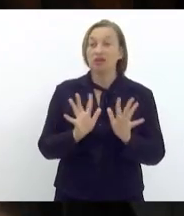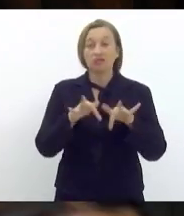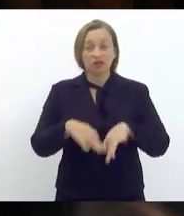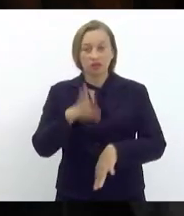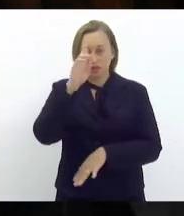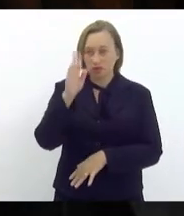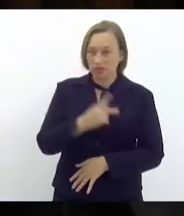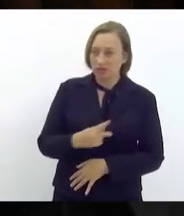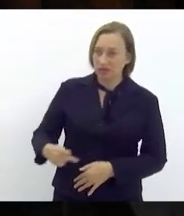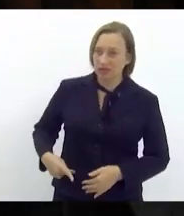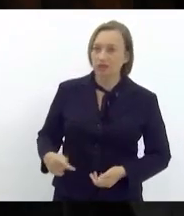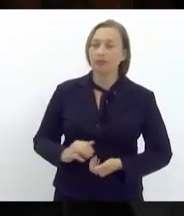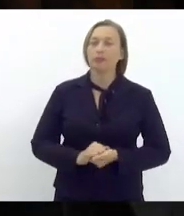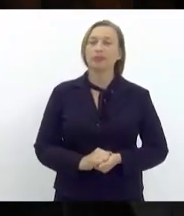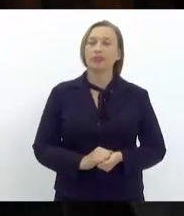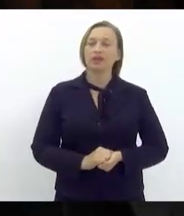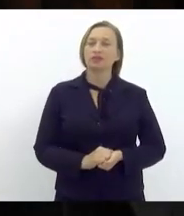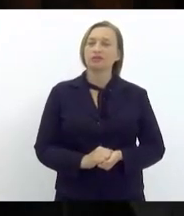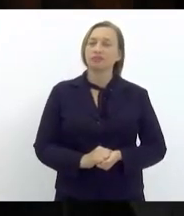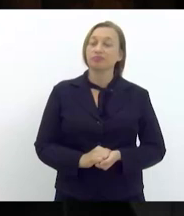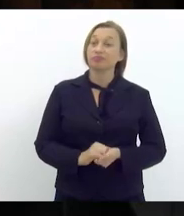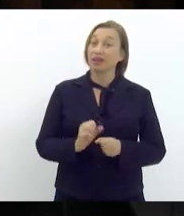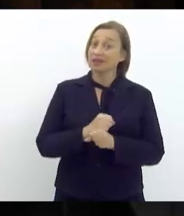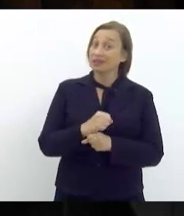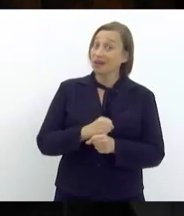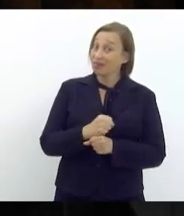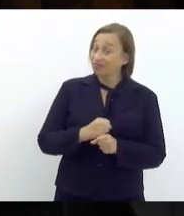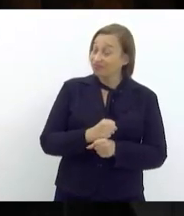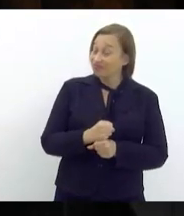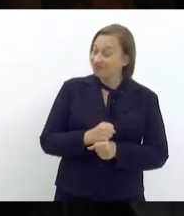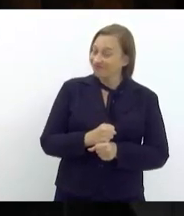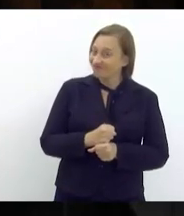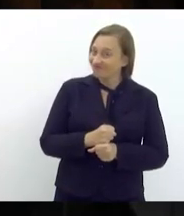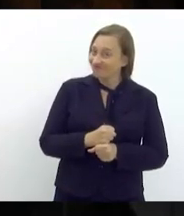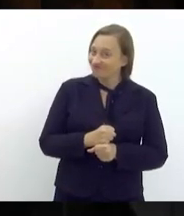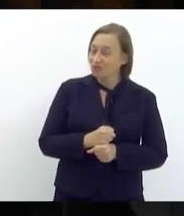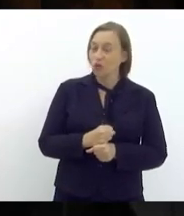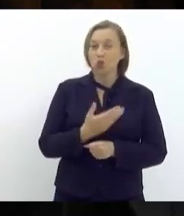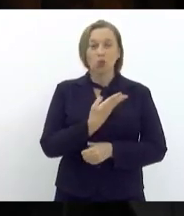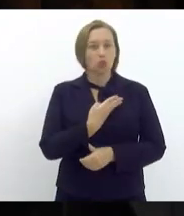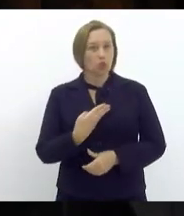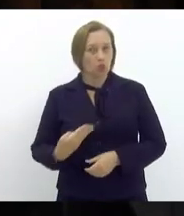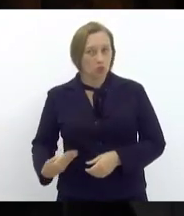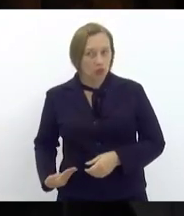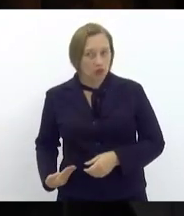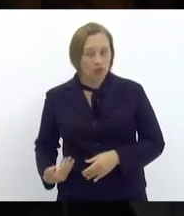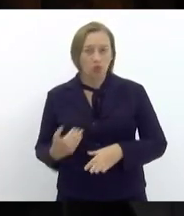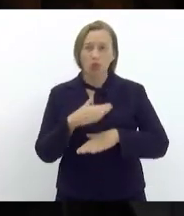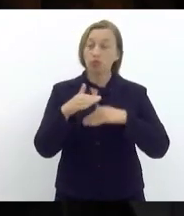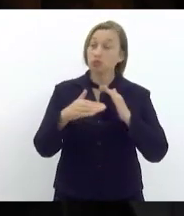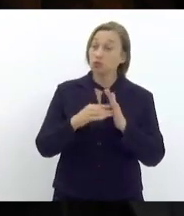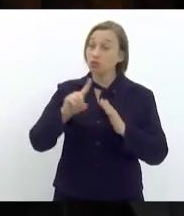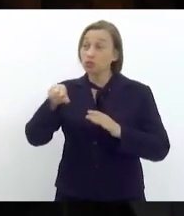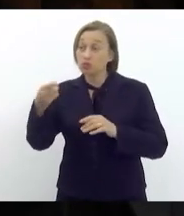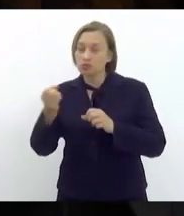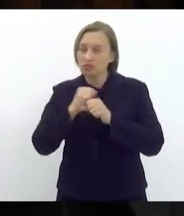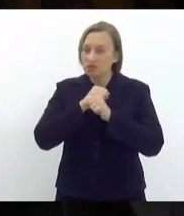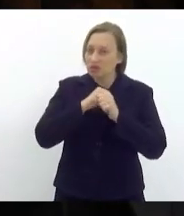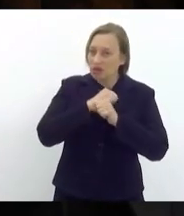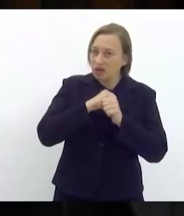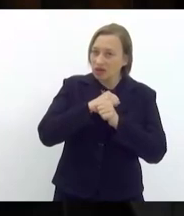senhor presidente este ano o governo como todos os anos faz